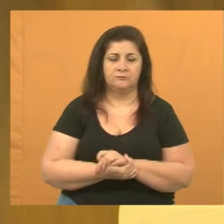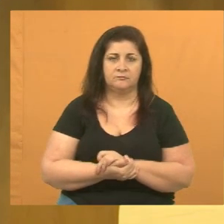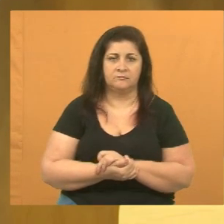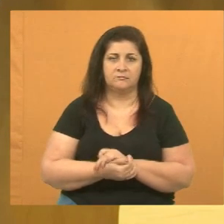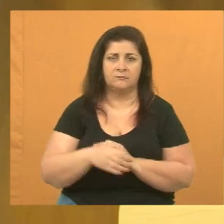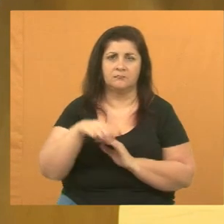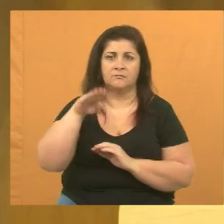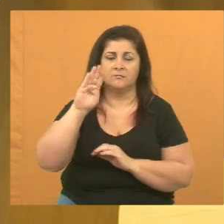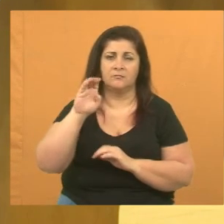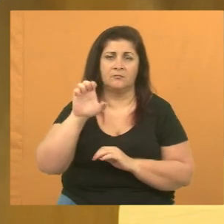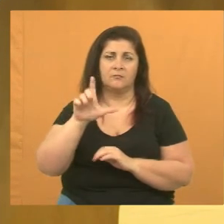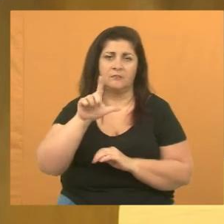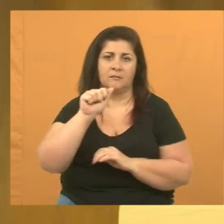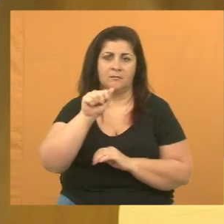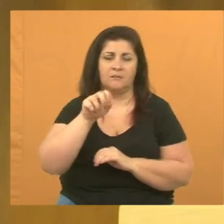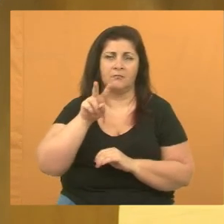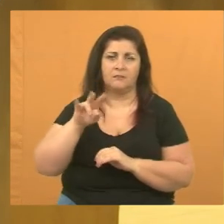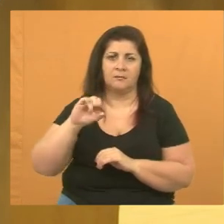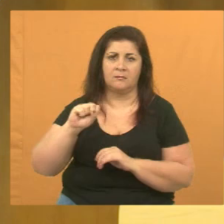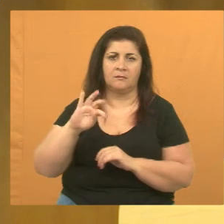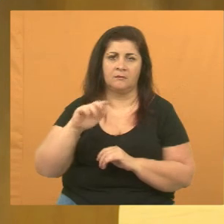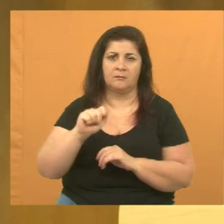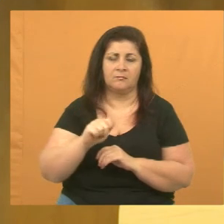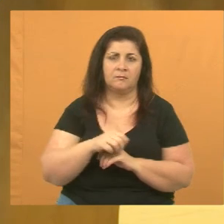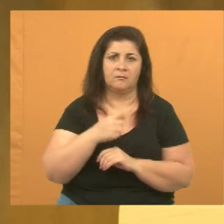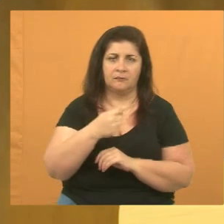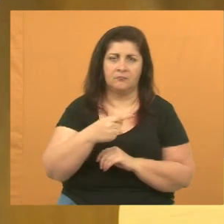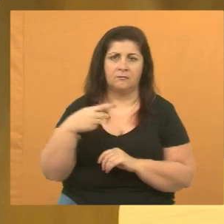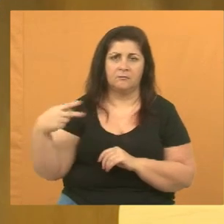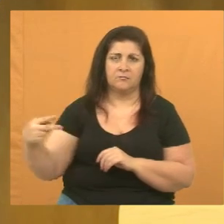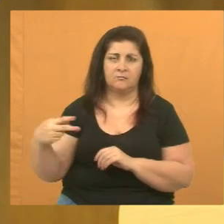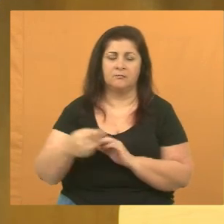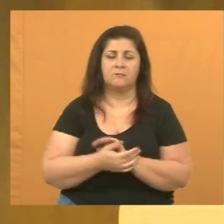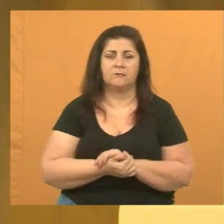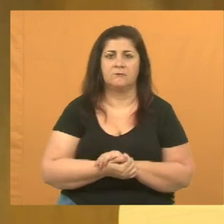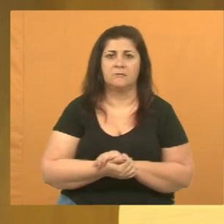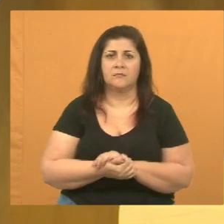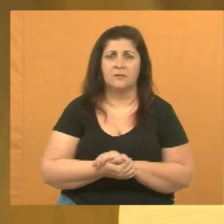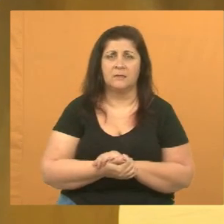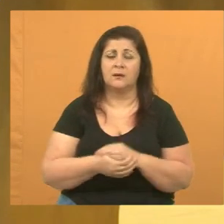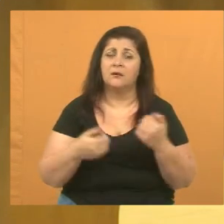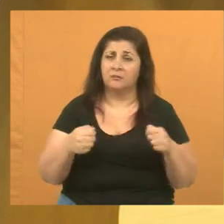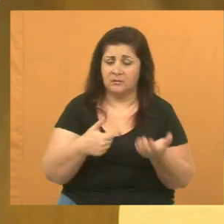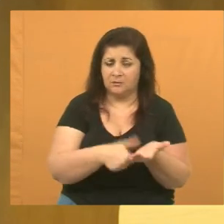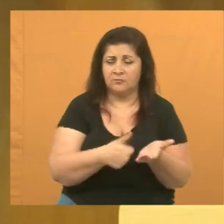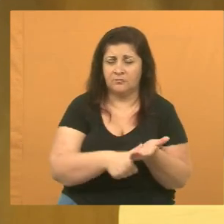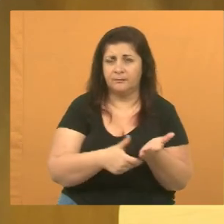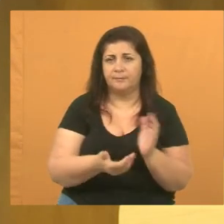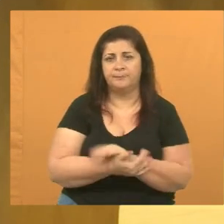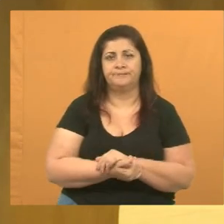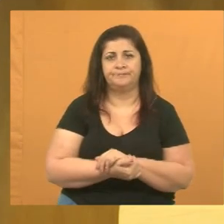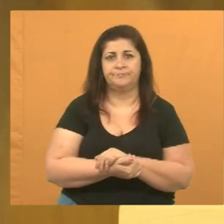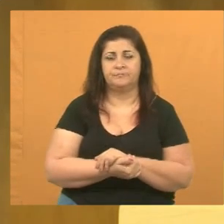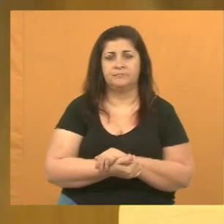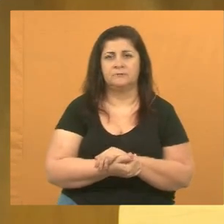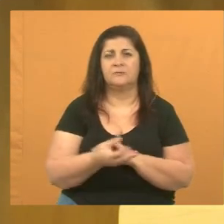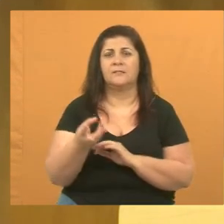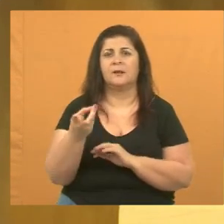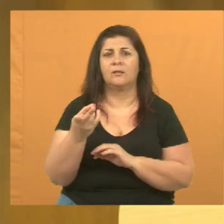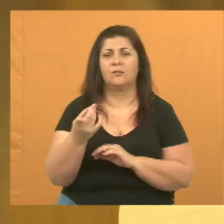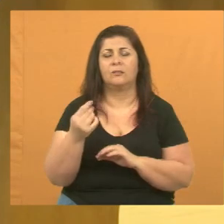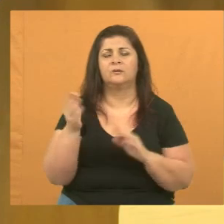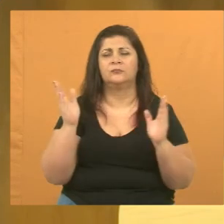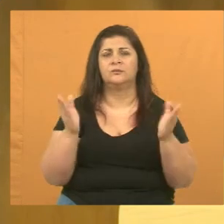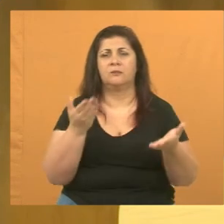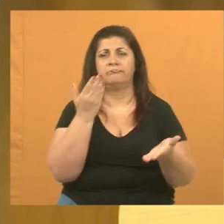Bela Vista 1 e 2, que está tudo para ser regularizado. Quantos que já não